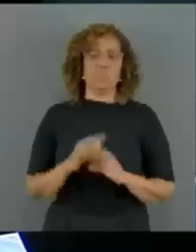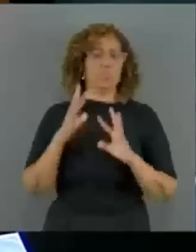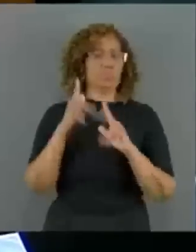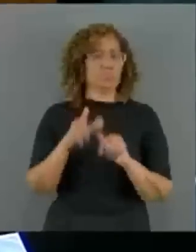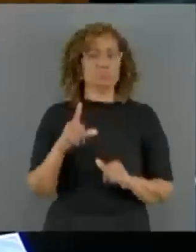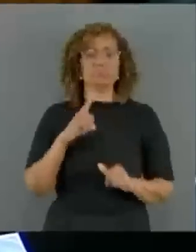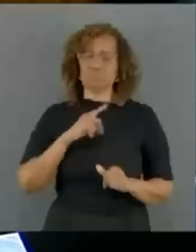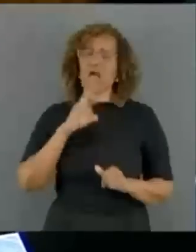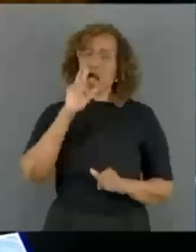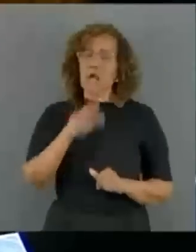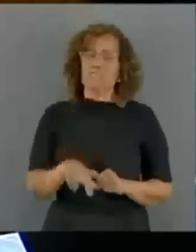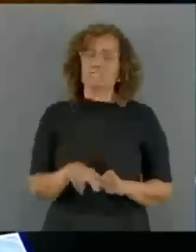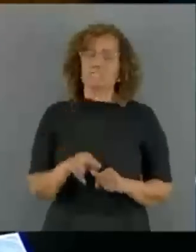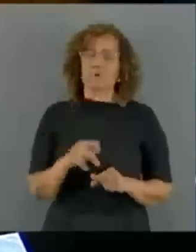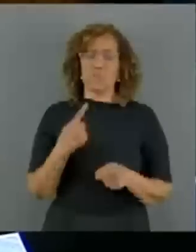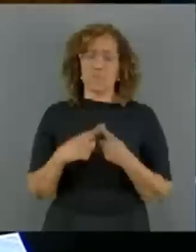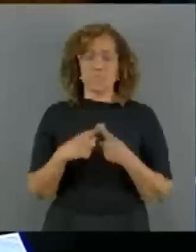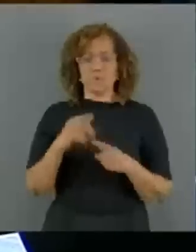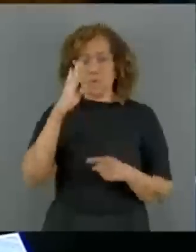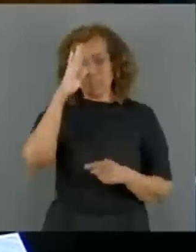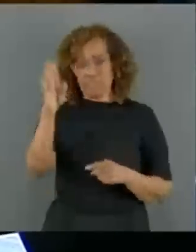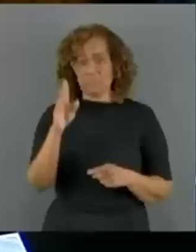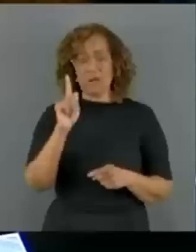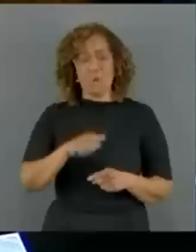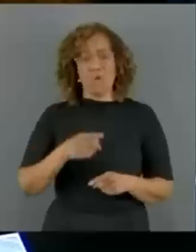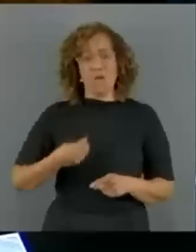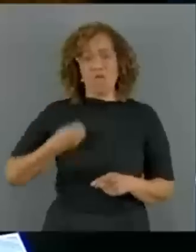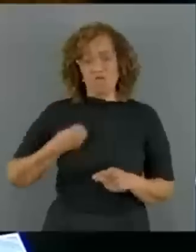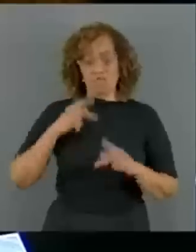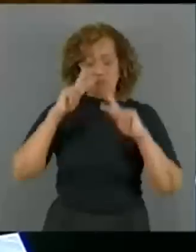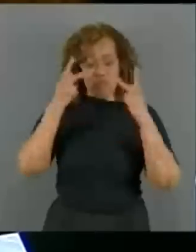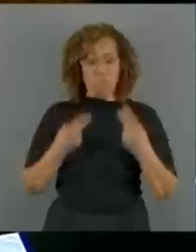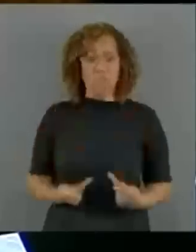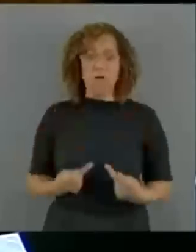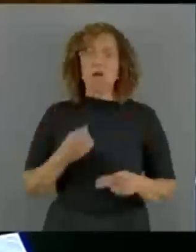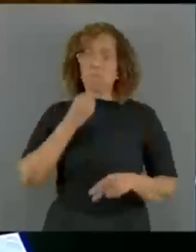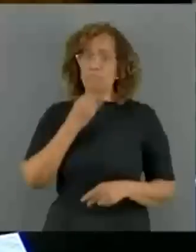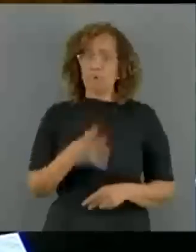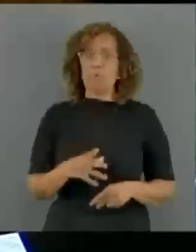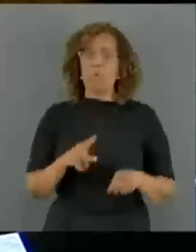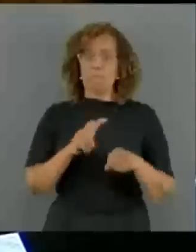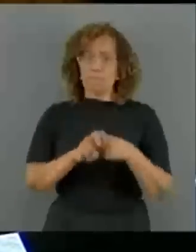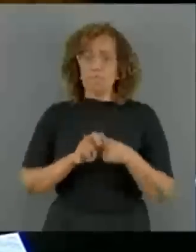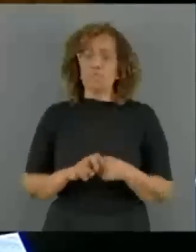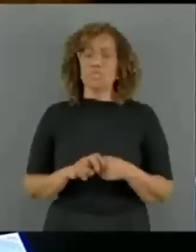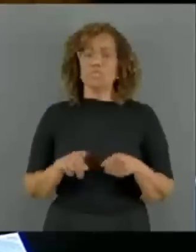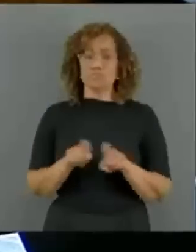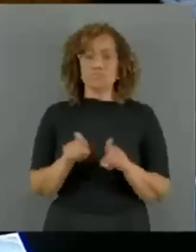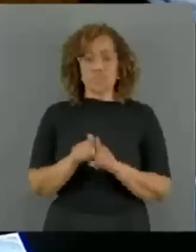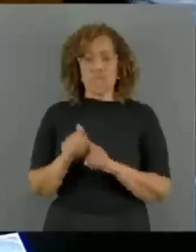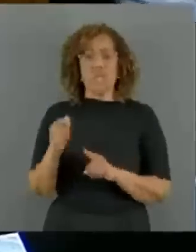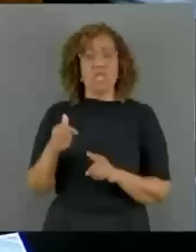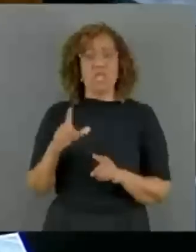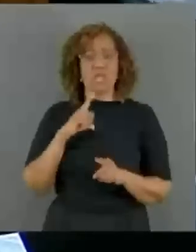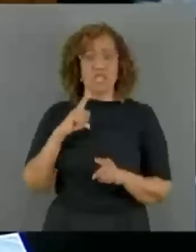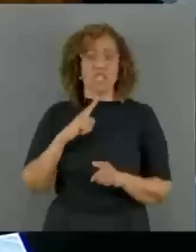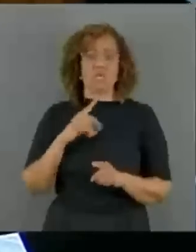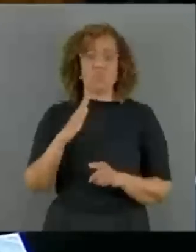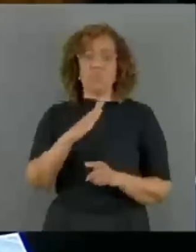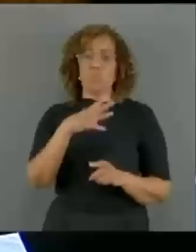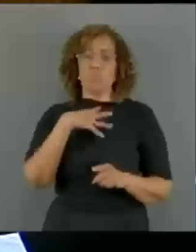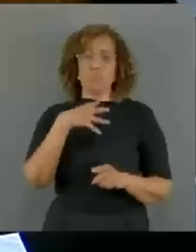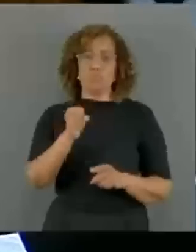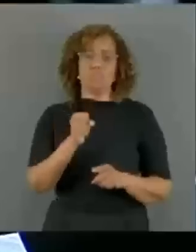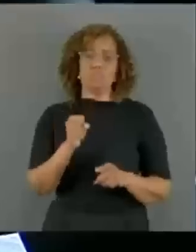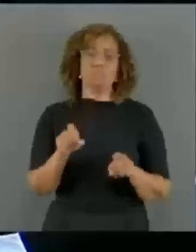ser. O principal bem jurídico é a vida humana. Por isso que o homicídio abre o Código Penal. Mas a liberdade,